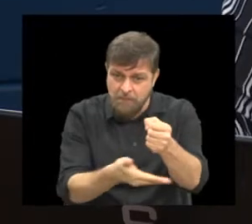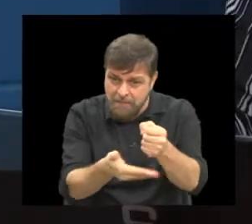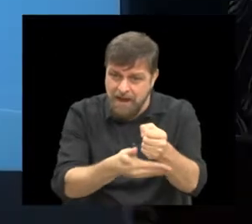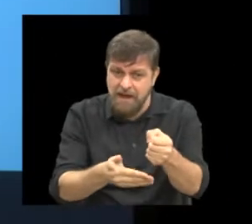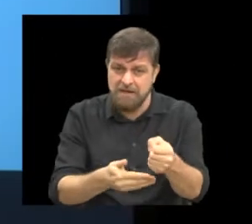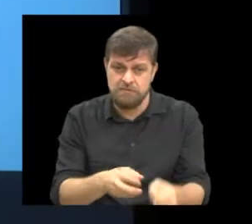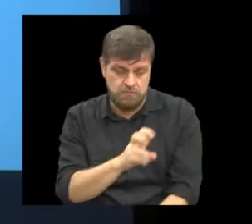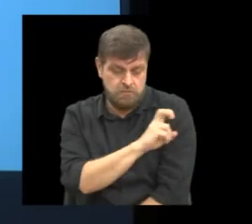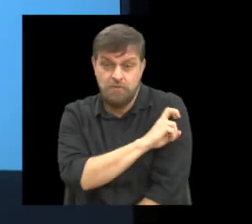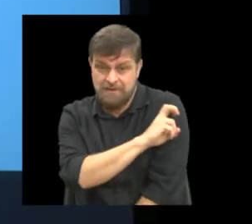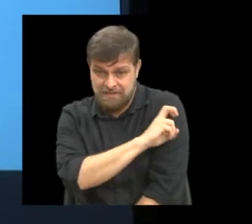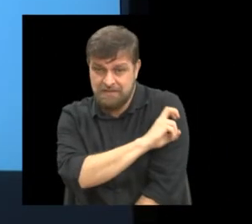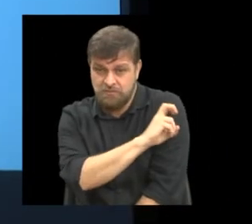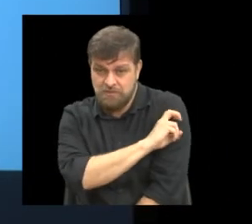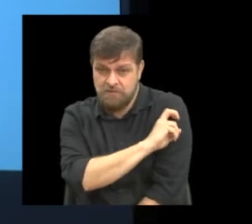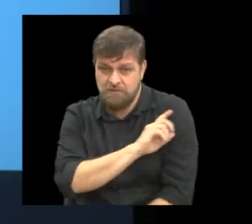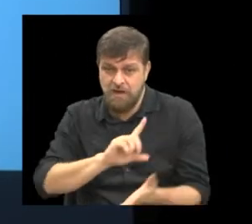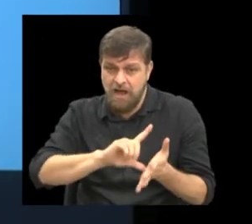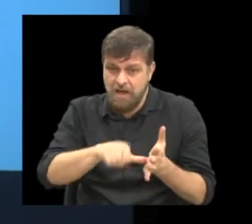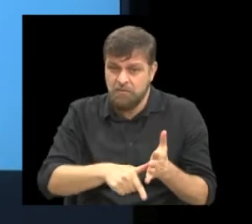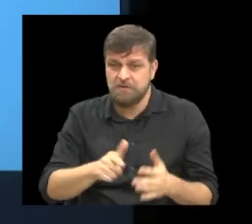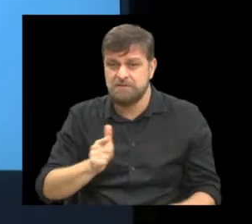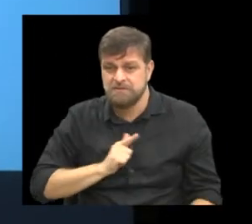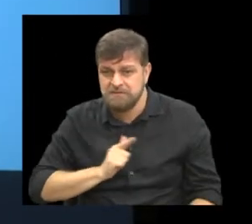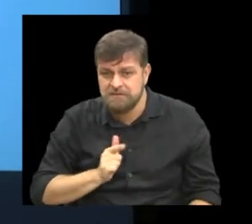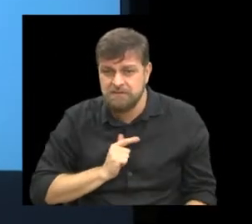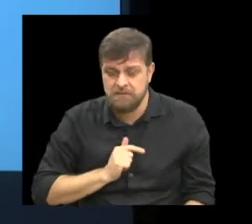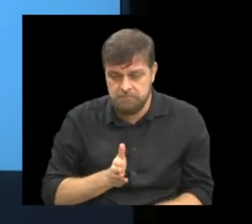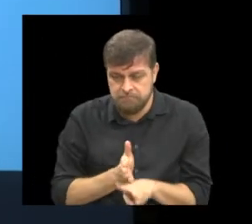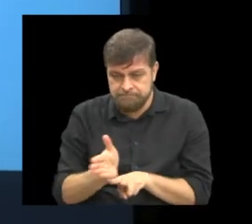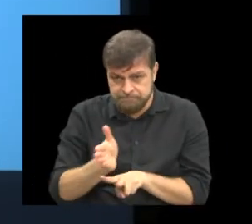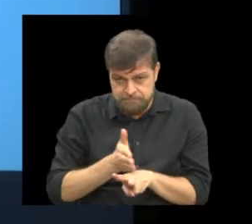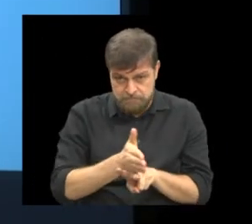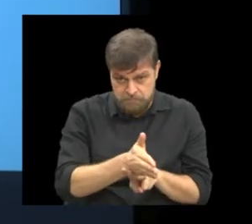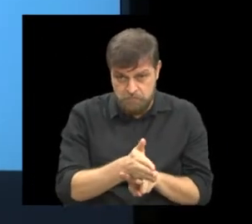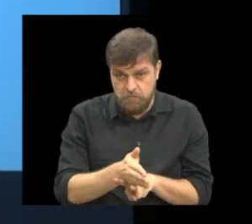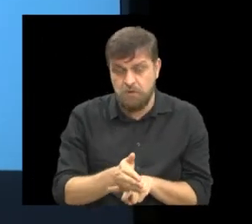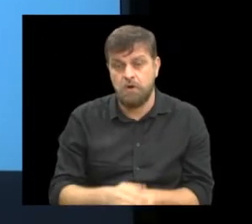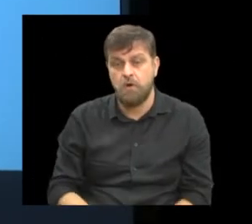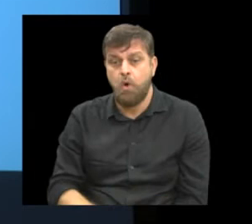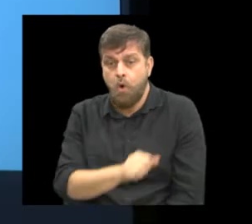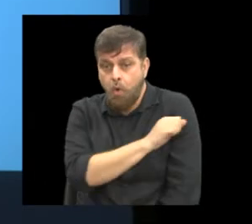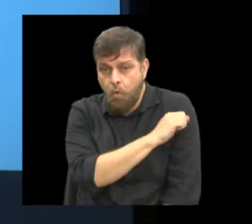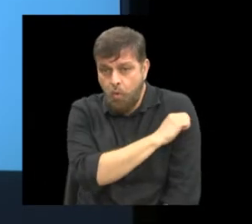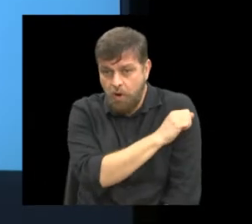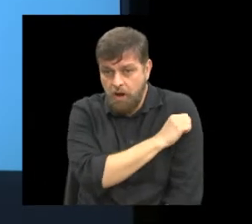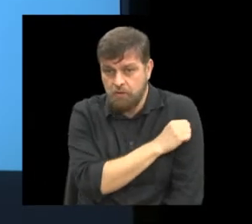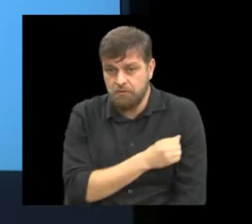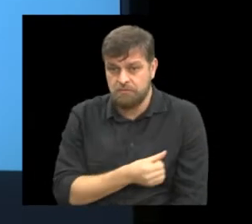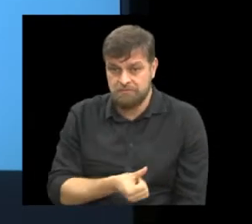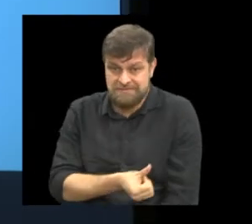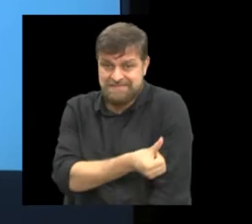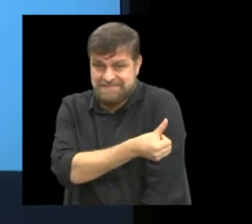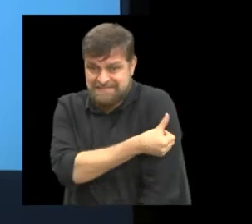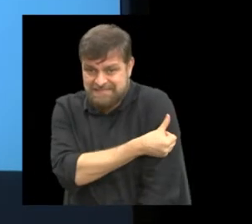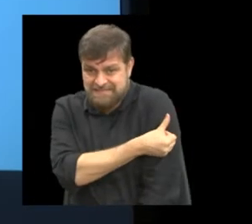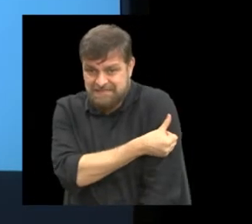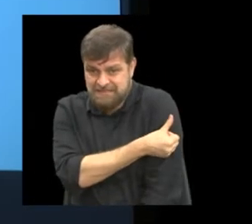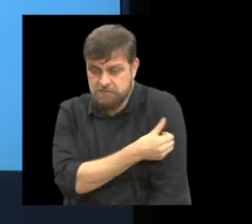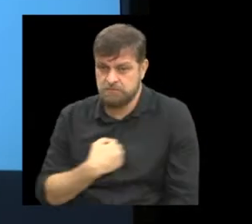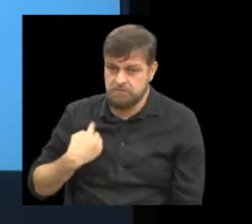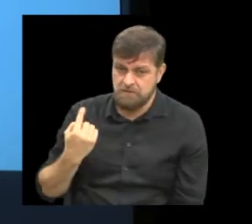do 5º ano do fundamental, e aí nós temos as vertentes. Ou o aluno vai para o 6º ano, que aí a